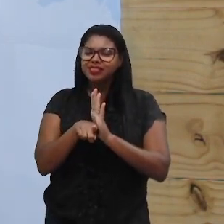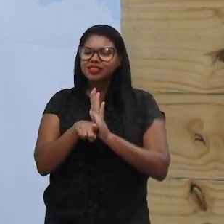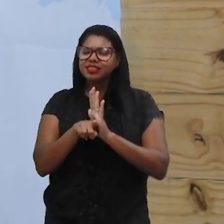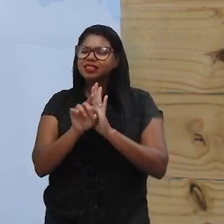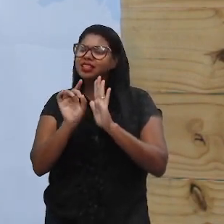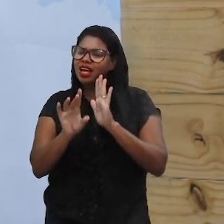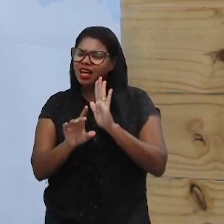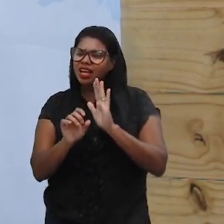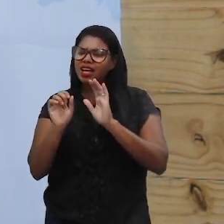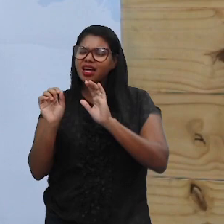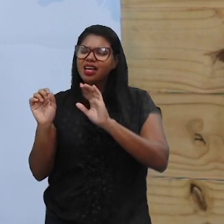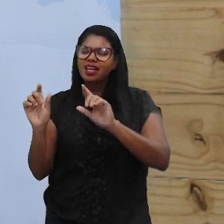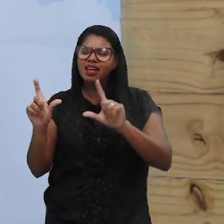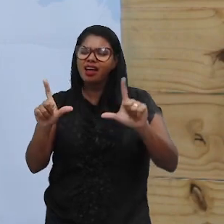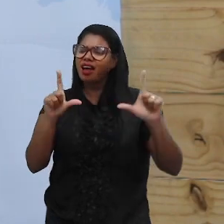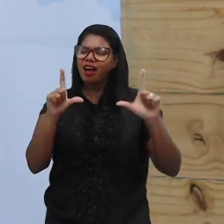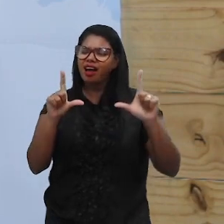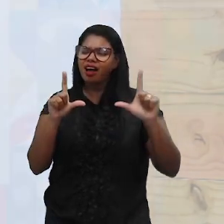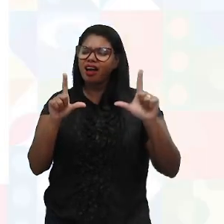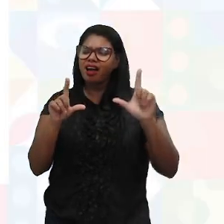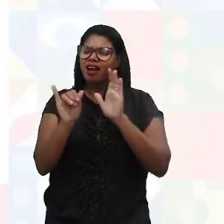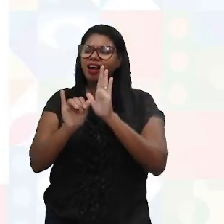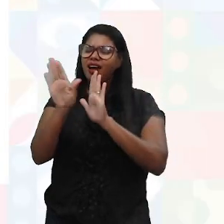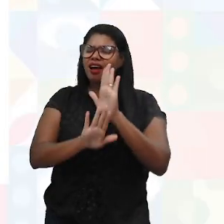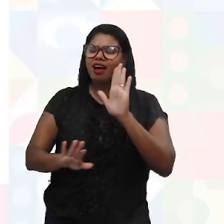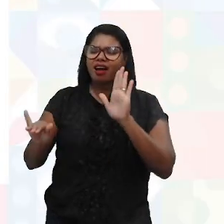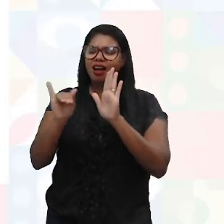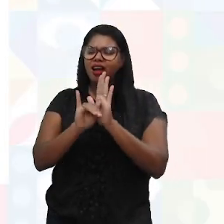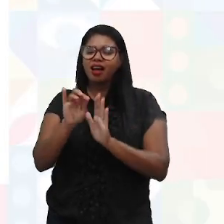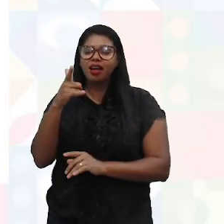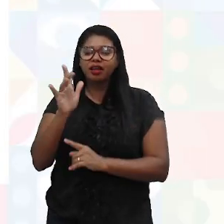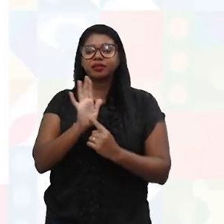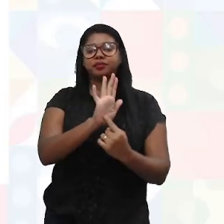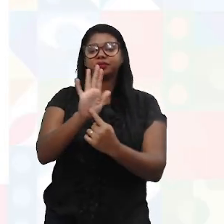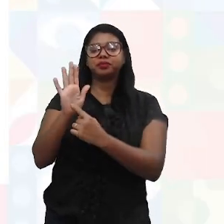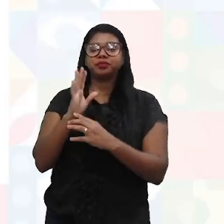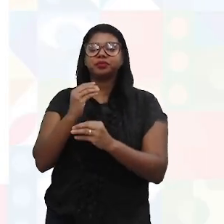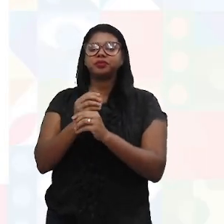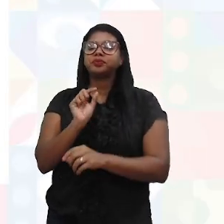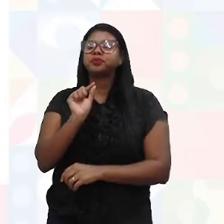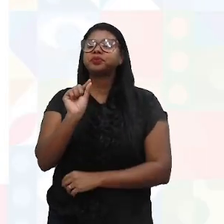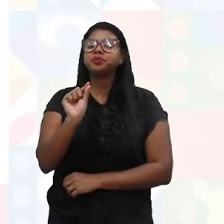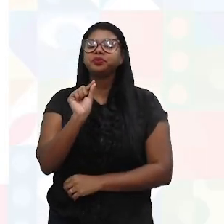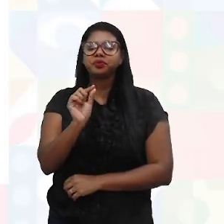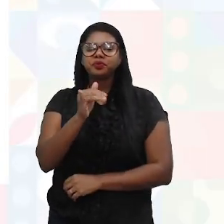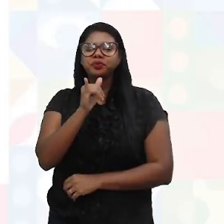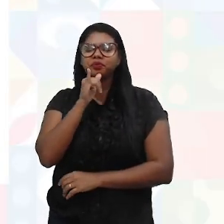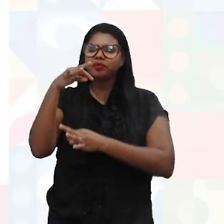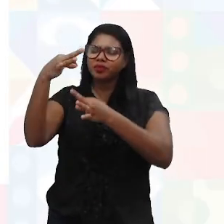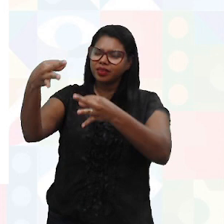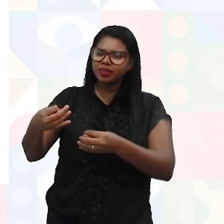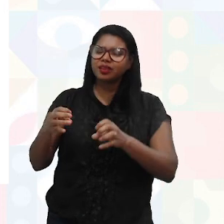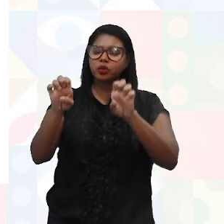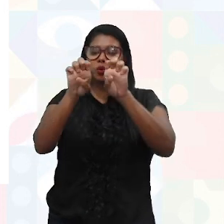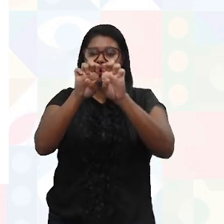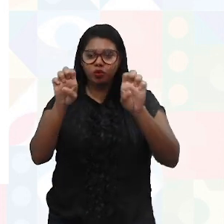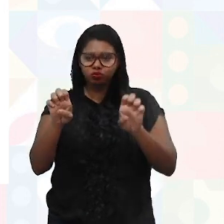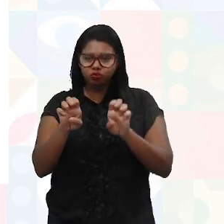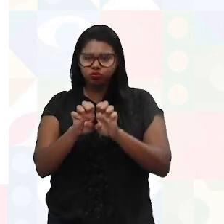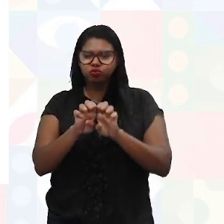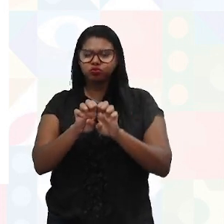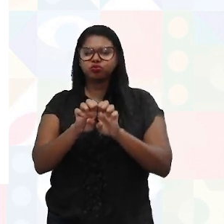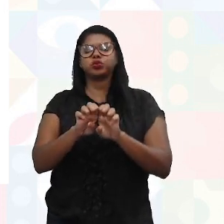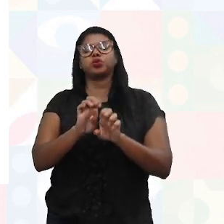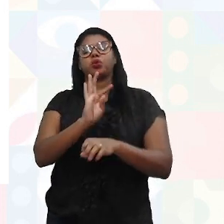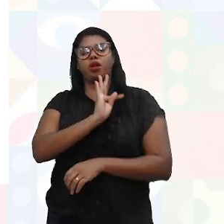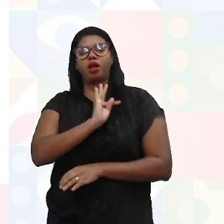imagens? Então a gente já responde, não são apenas imagens, né? São imagens que traz toda uma estrutura técnica,